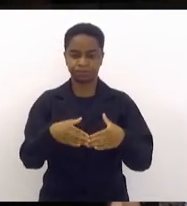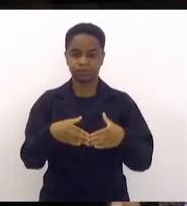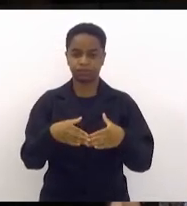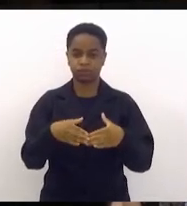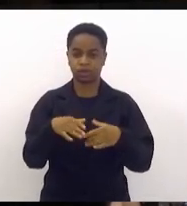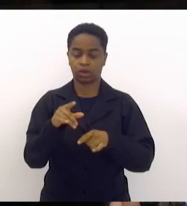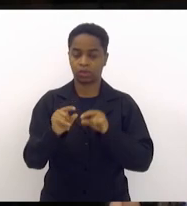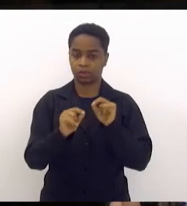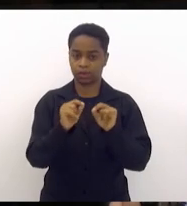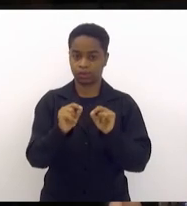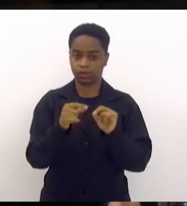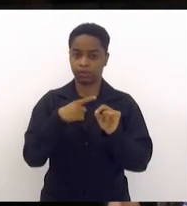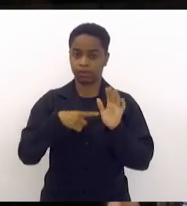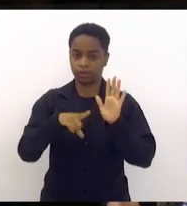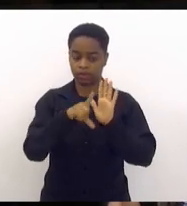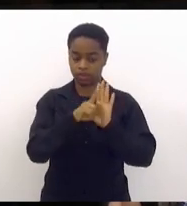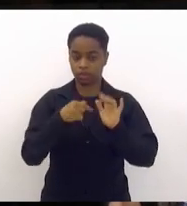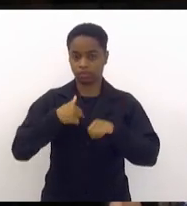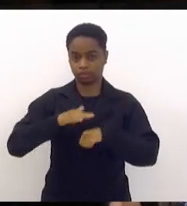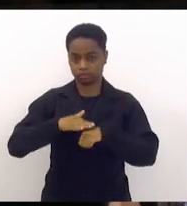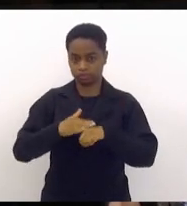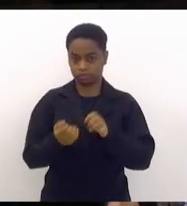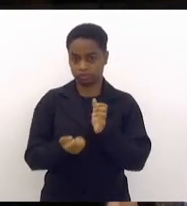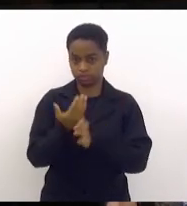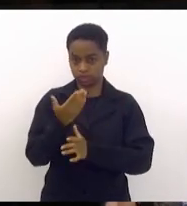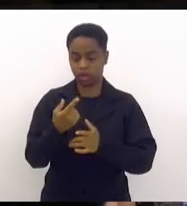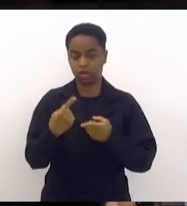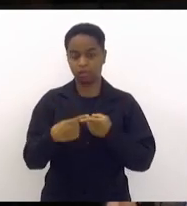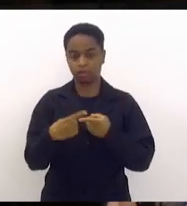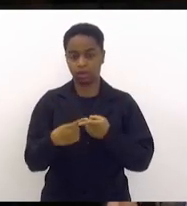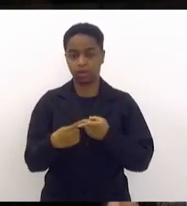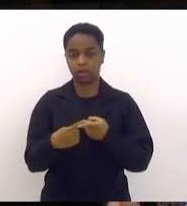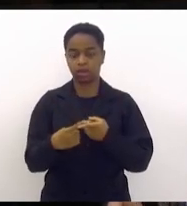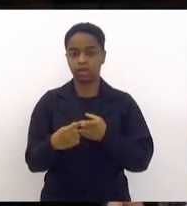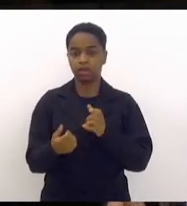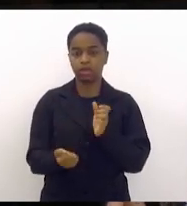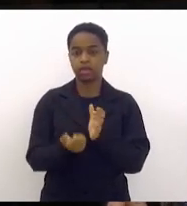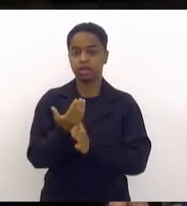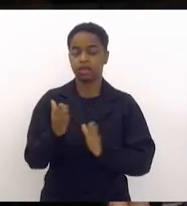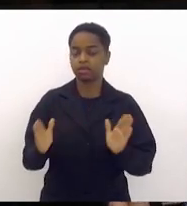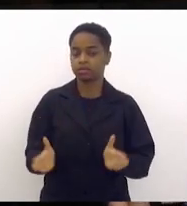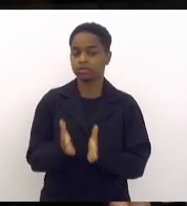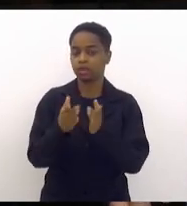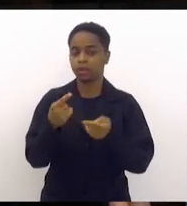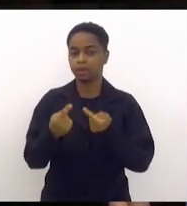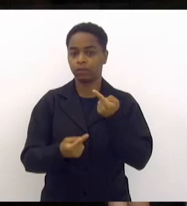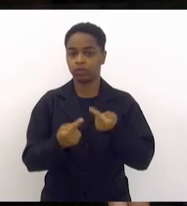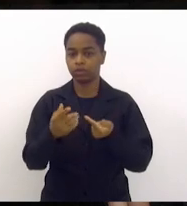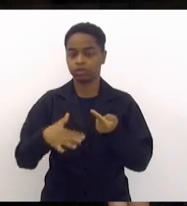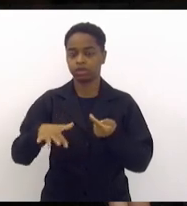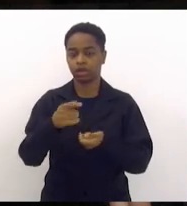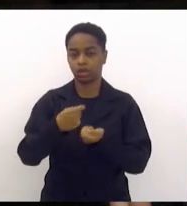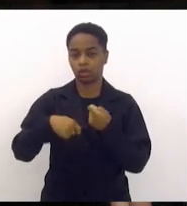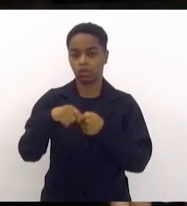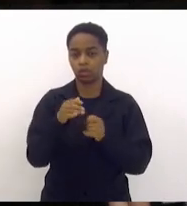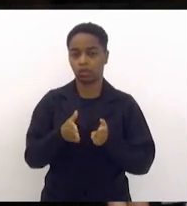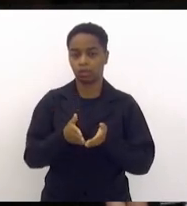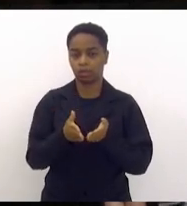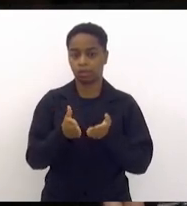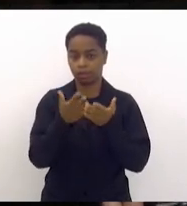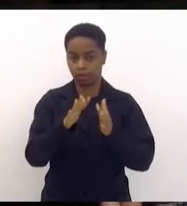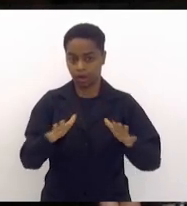foi a lei que foi de minha autoria que estabelece o incentivo a política da economia do mar que lá estão